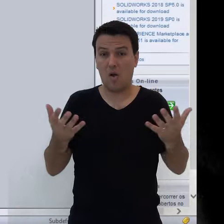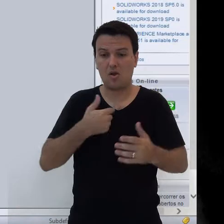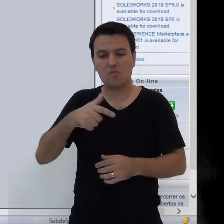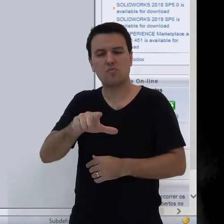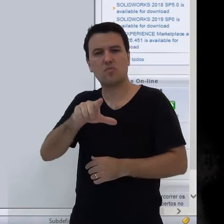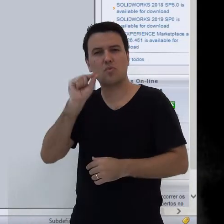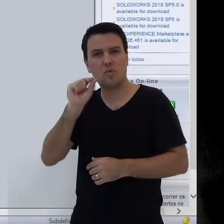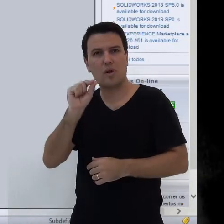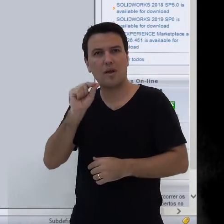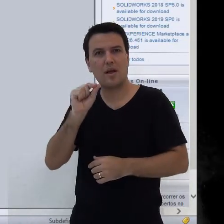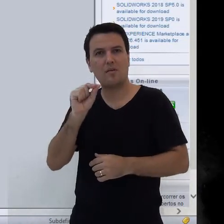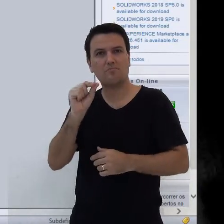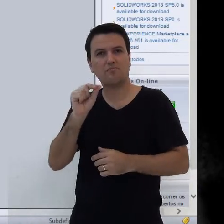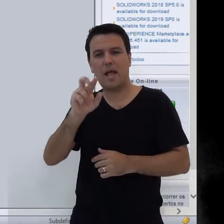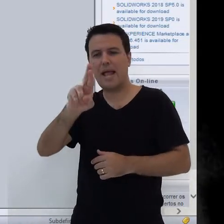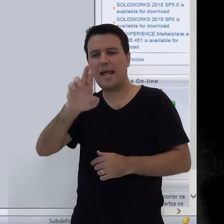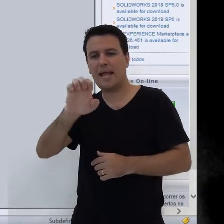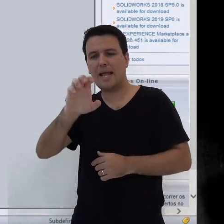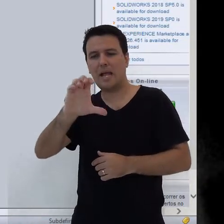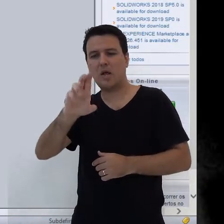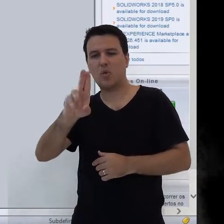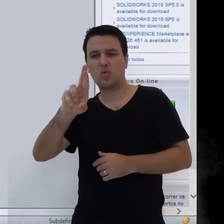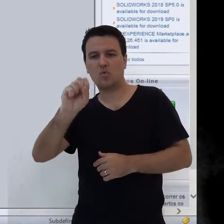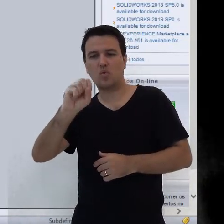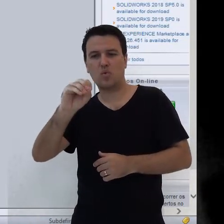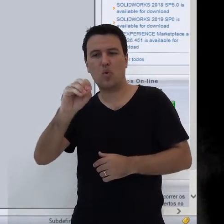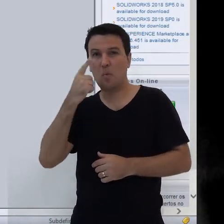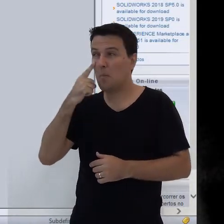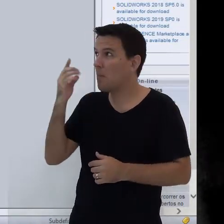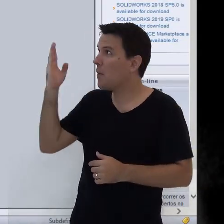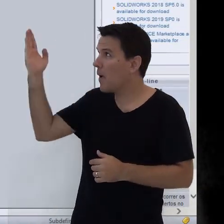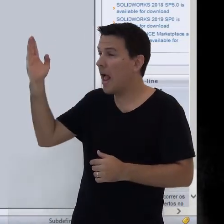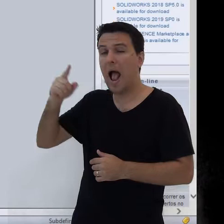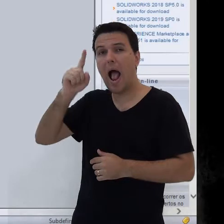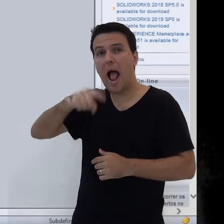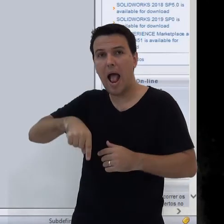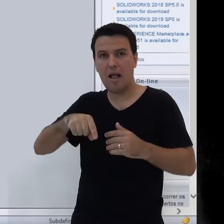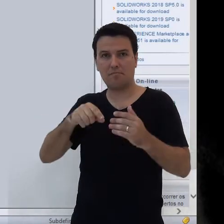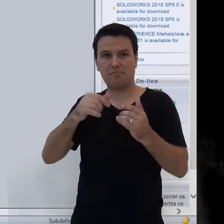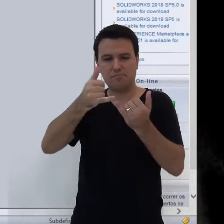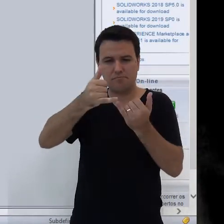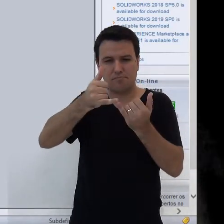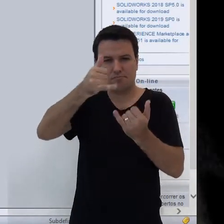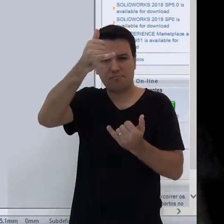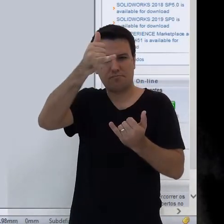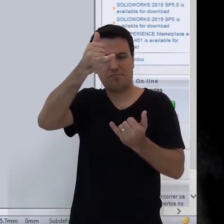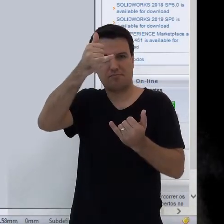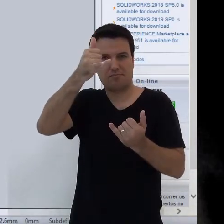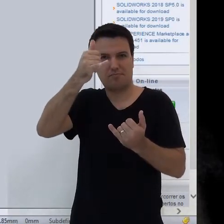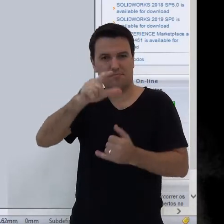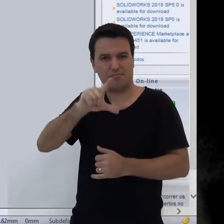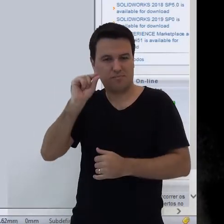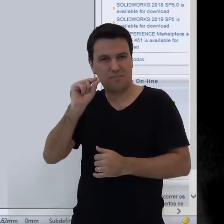Vou selecionar um recurso de desenho, no caso aqui a figura geradora que eu quero fazer é a metade de um círculo, então eu vou desenhar uma